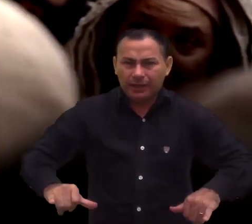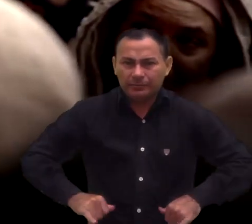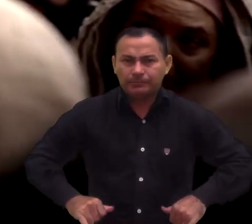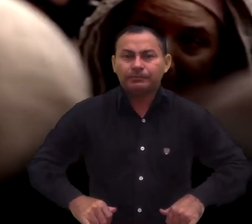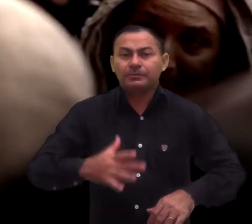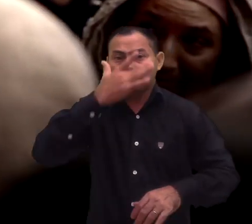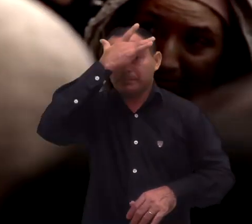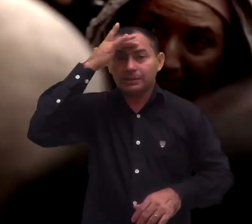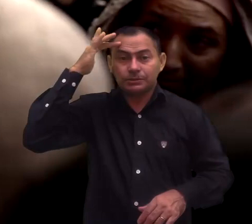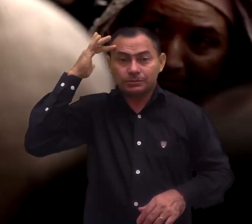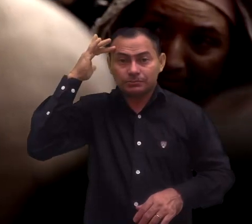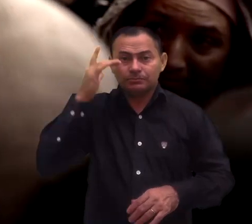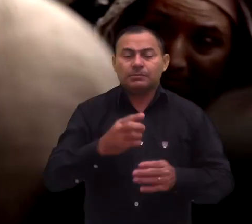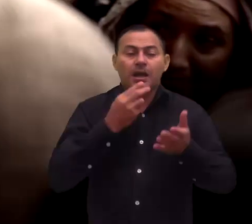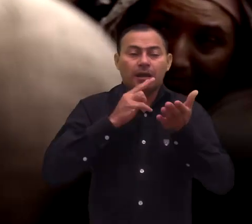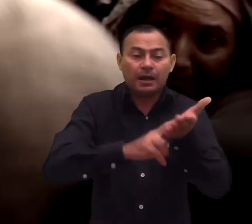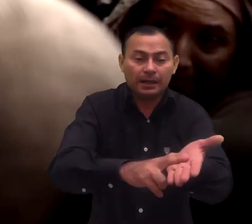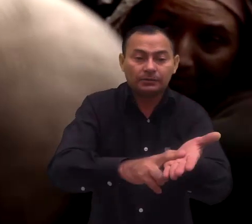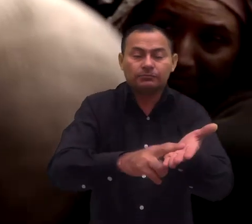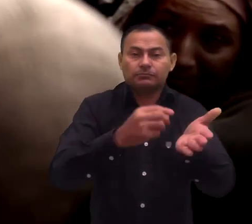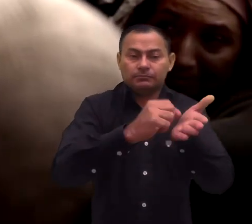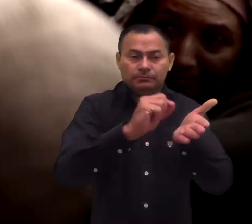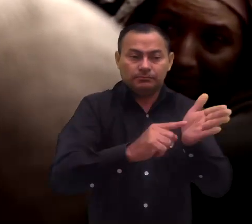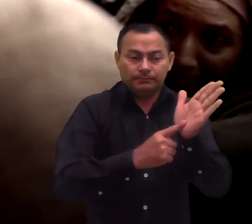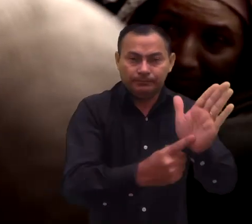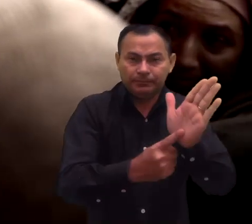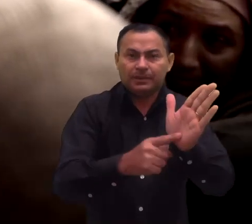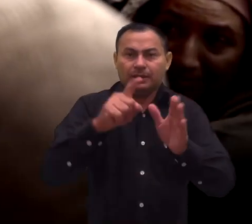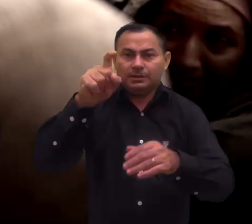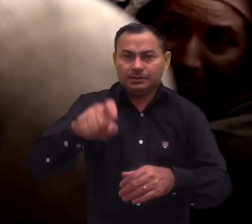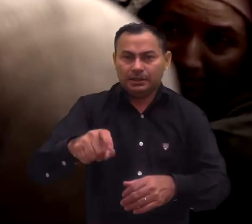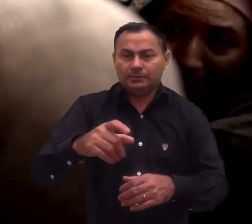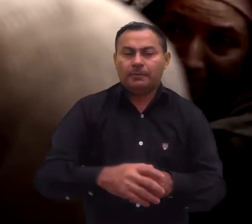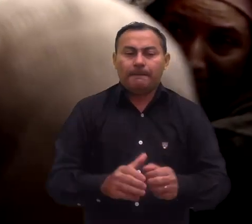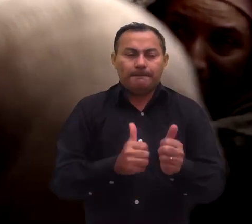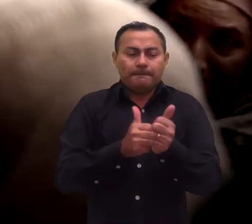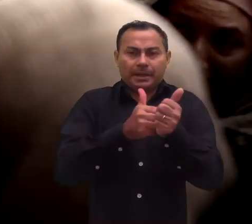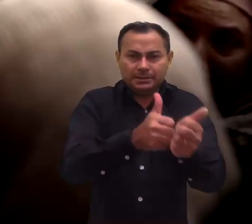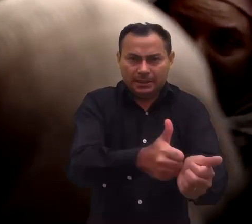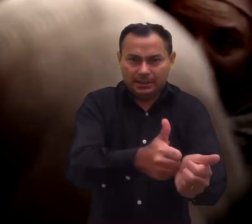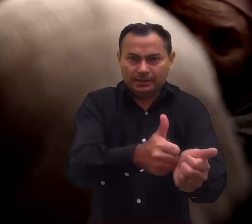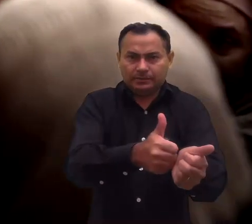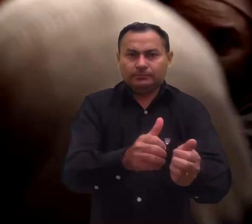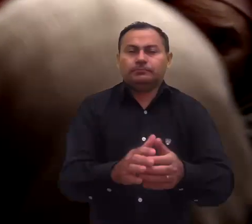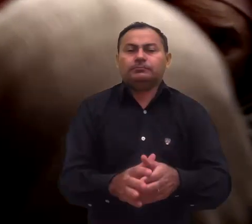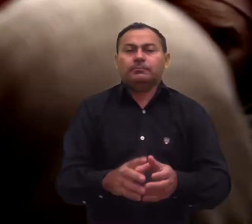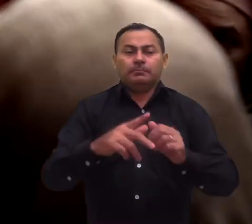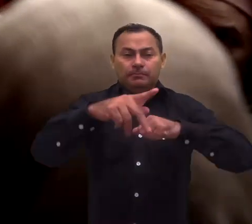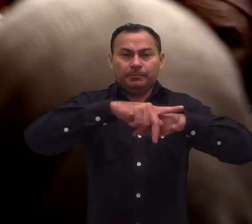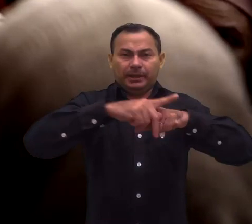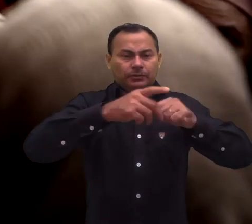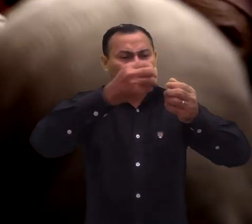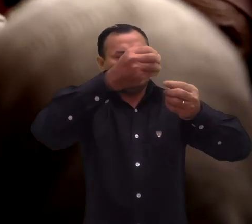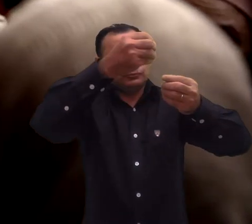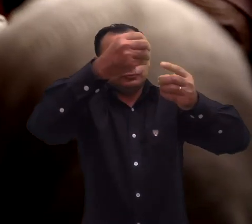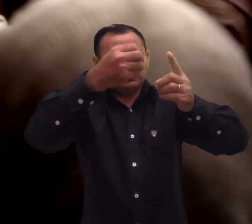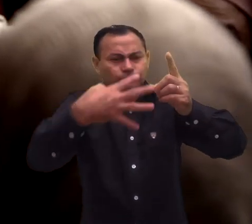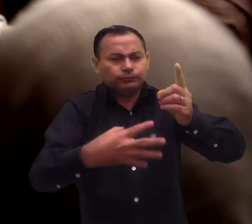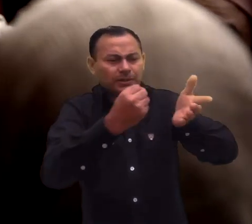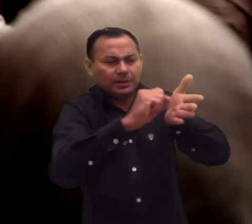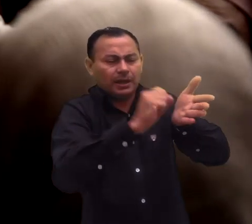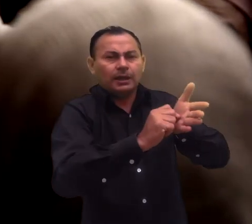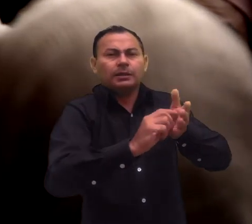estavam sofrendo. As pessoas para quem estas cartas foram escritas estavam sendo perseguidas. Pedro